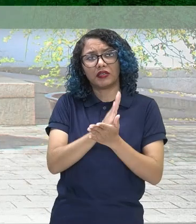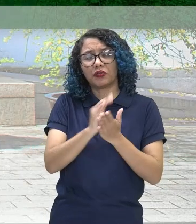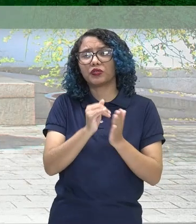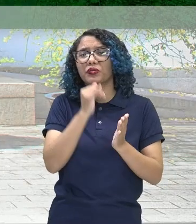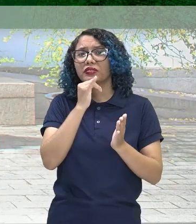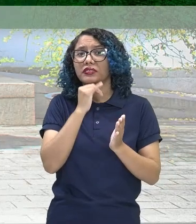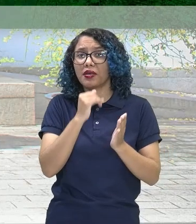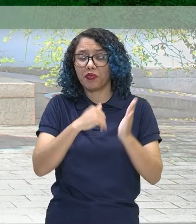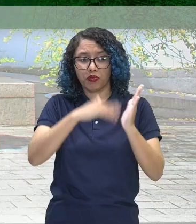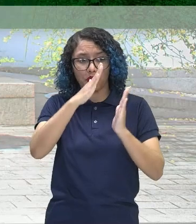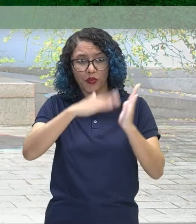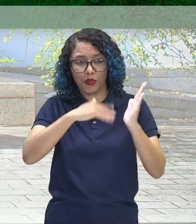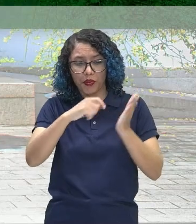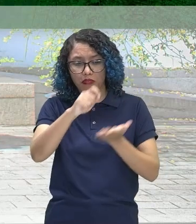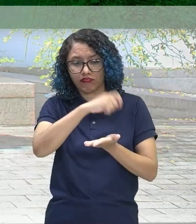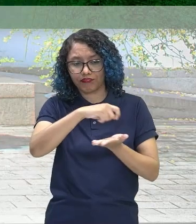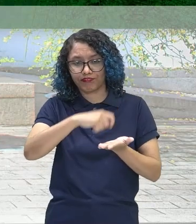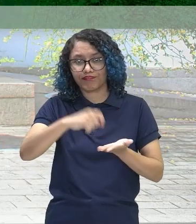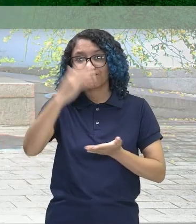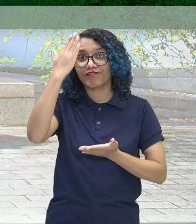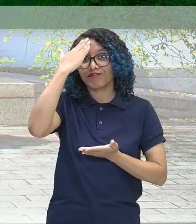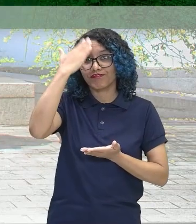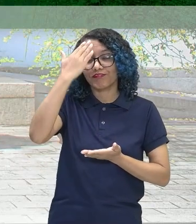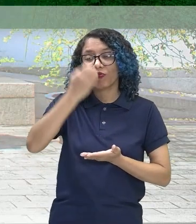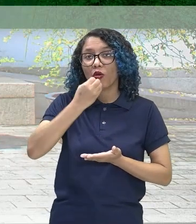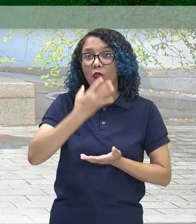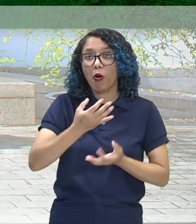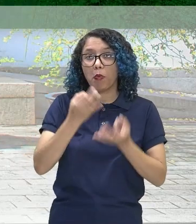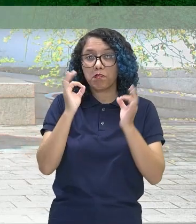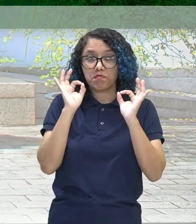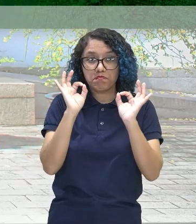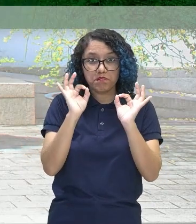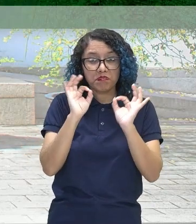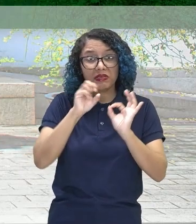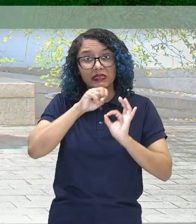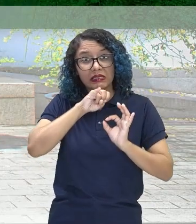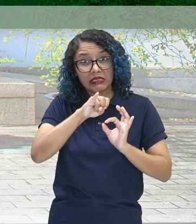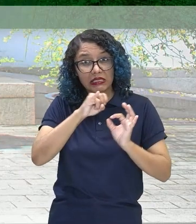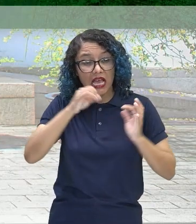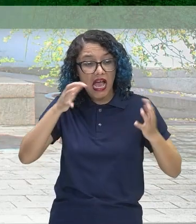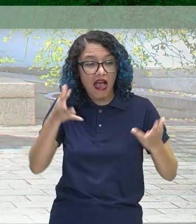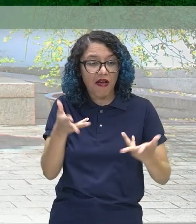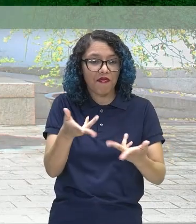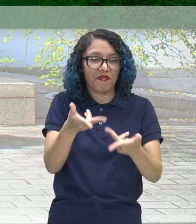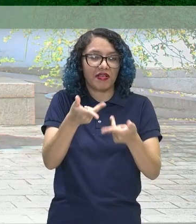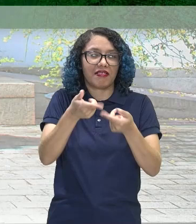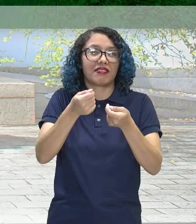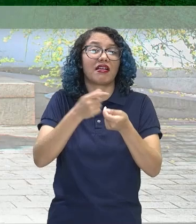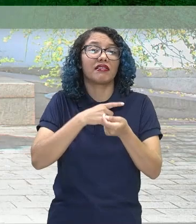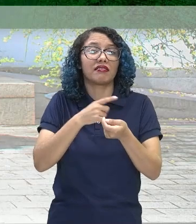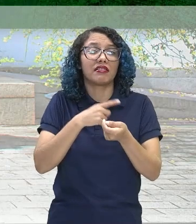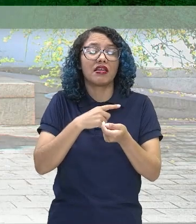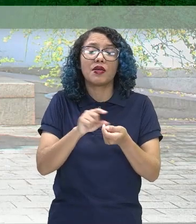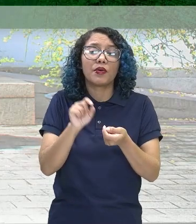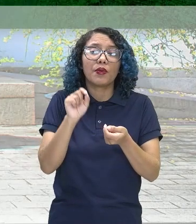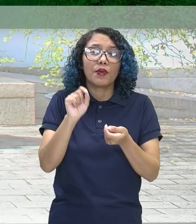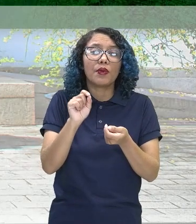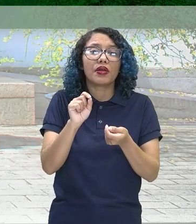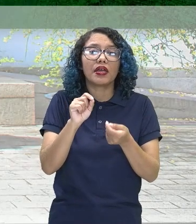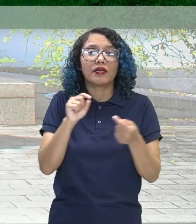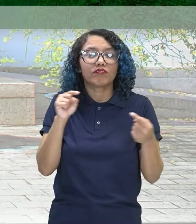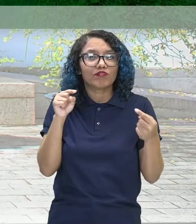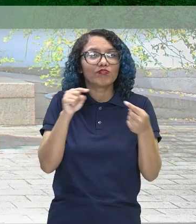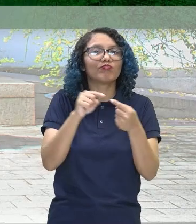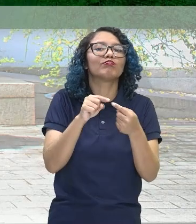sabe escrever. Então, de acordo com os chineses, quando a pessoa tem essa destreza, essa habilidade, ele possui o quê?